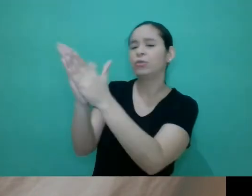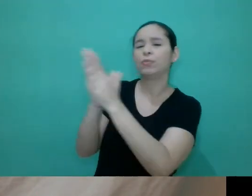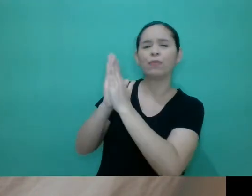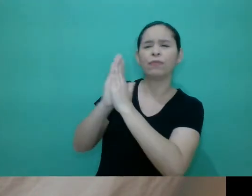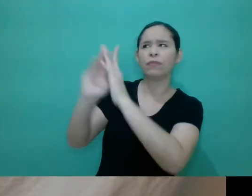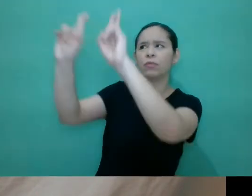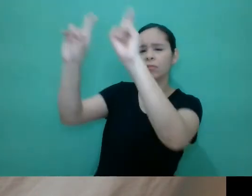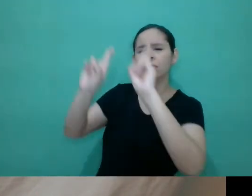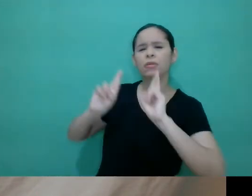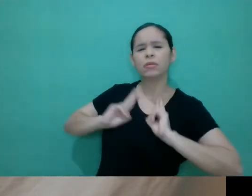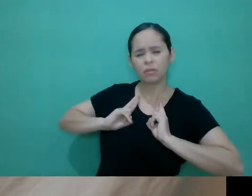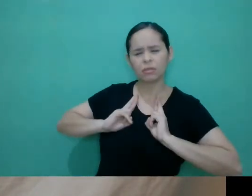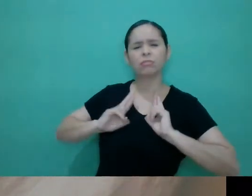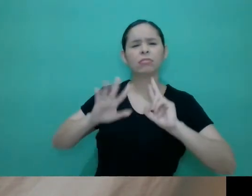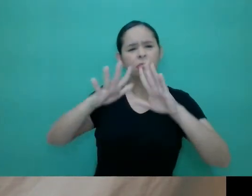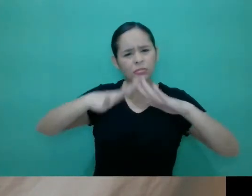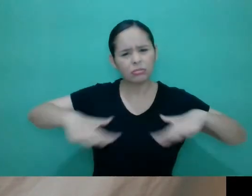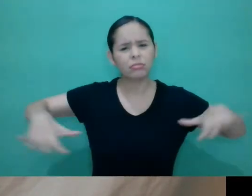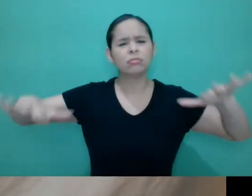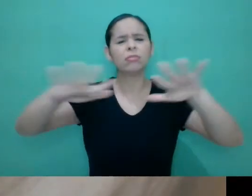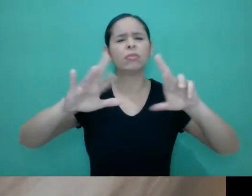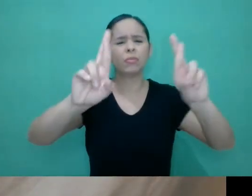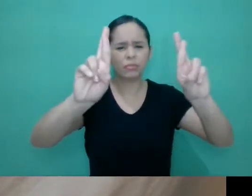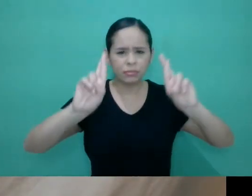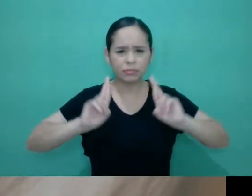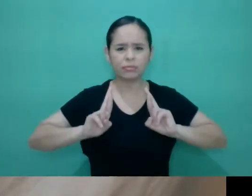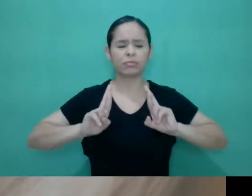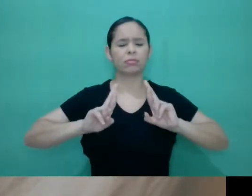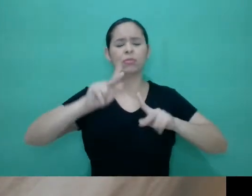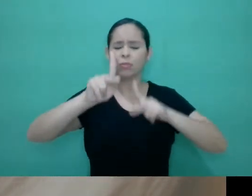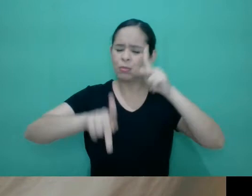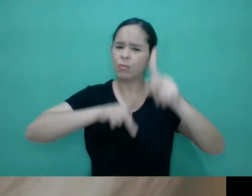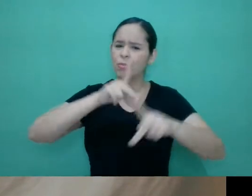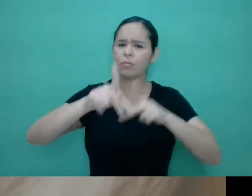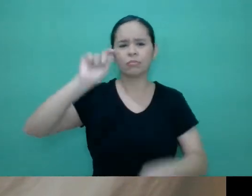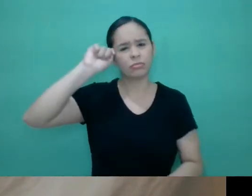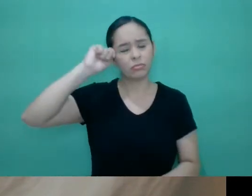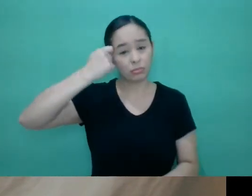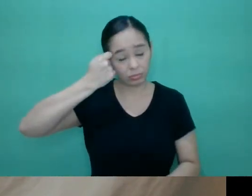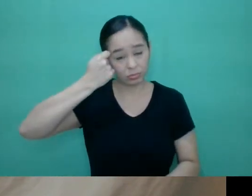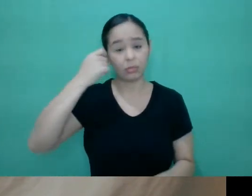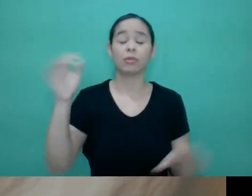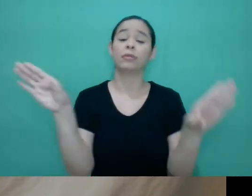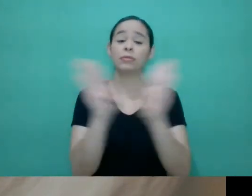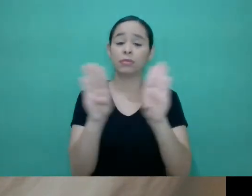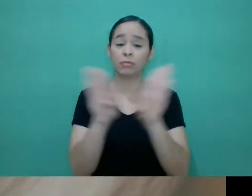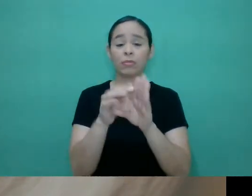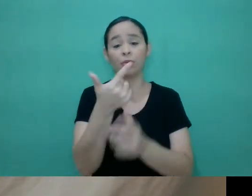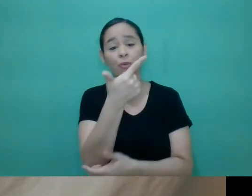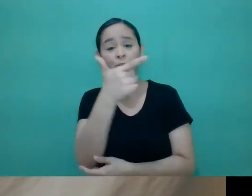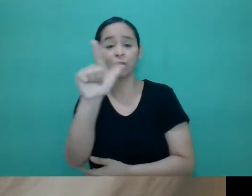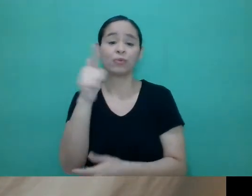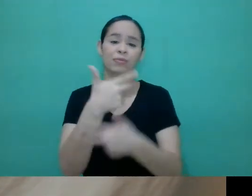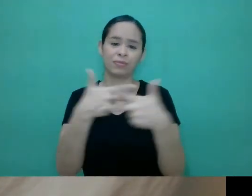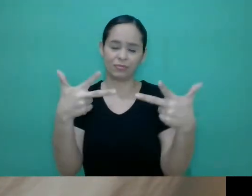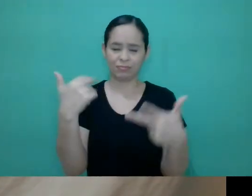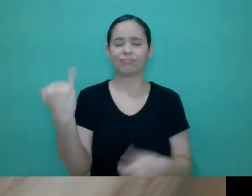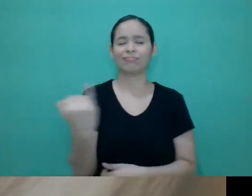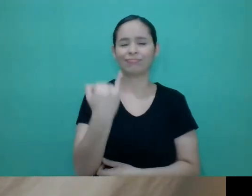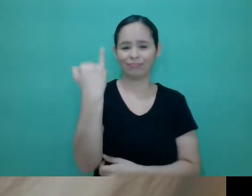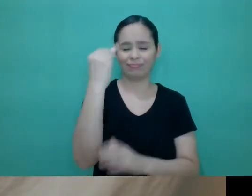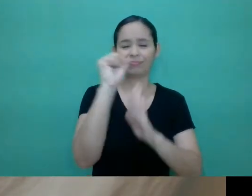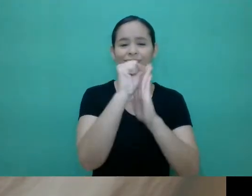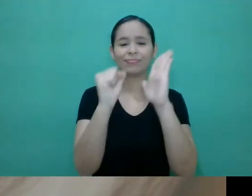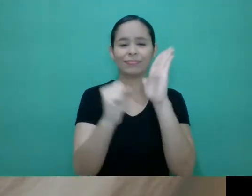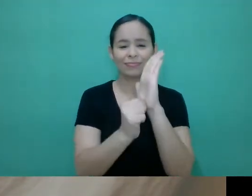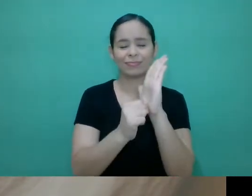Guiana Francesa, em especial às populações negras da Guiana Francesa, né? Um outro ensaio importante, já no século XX,